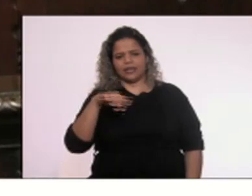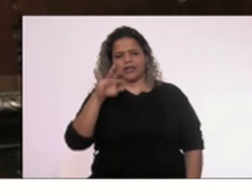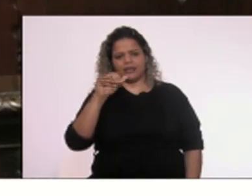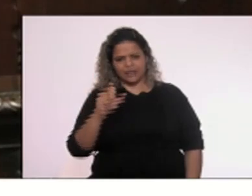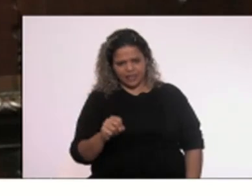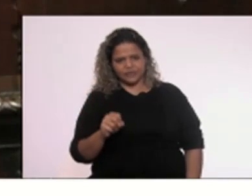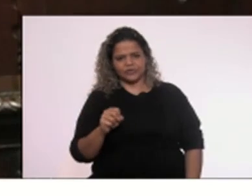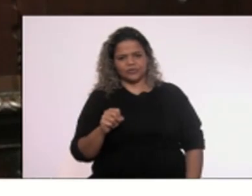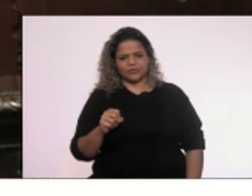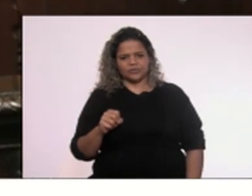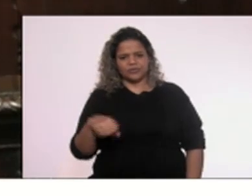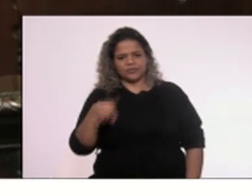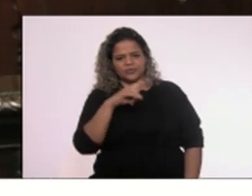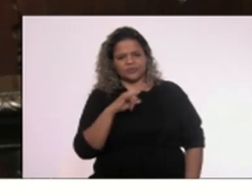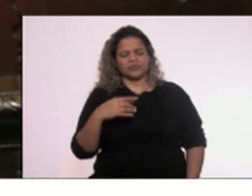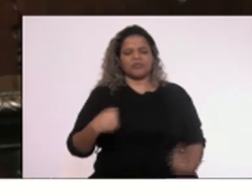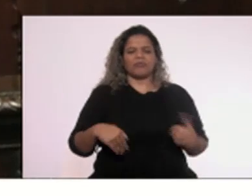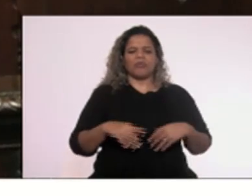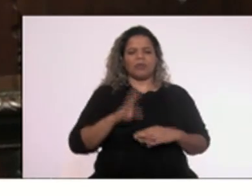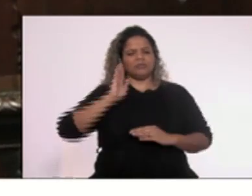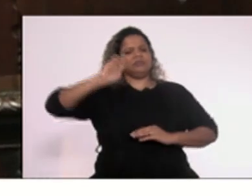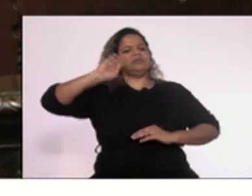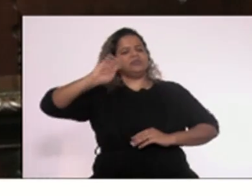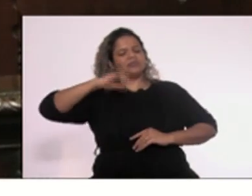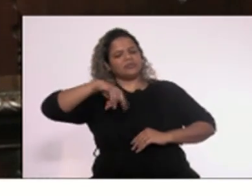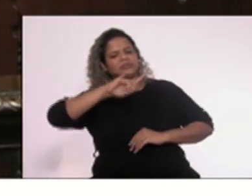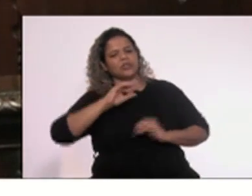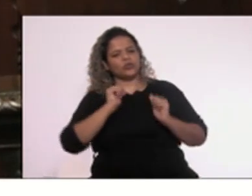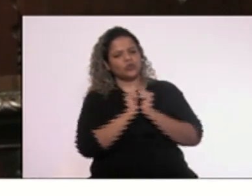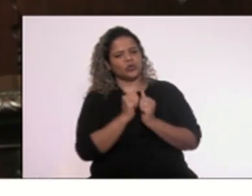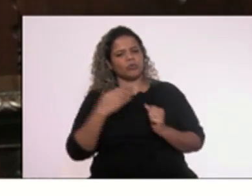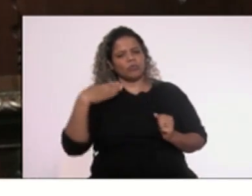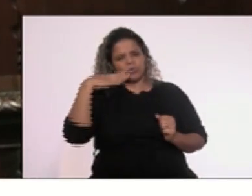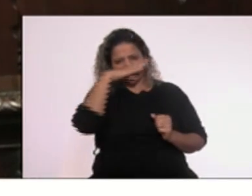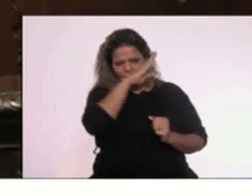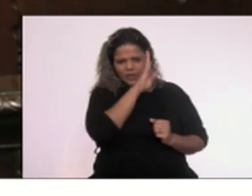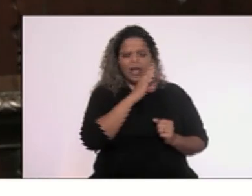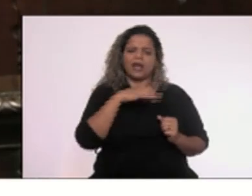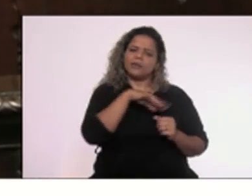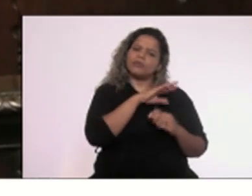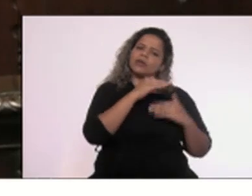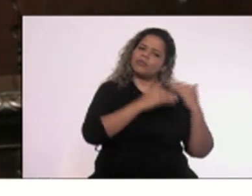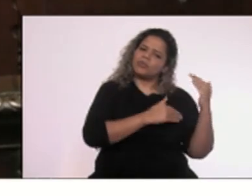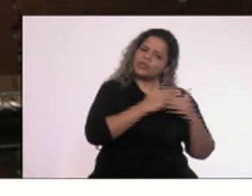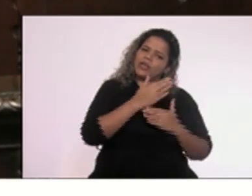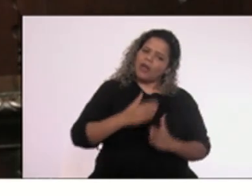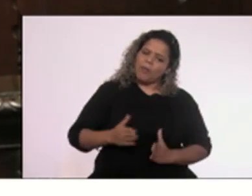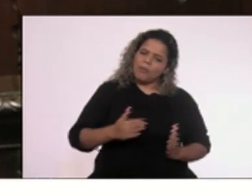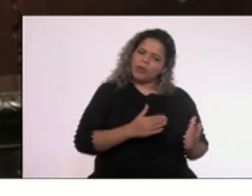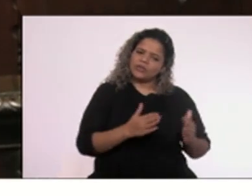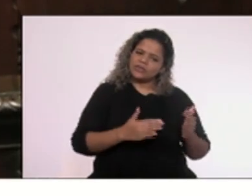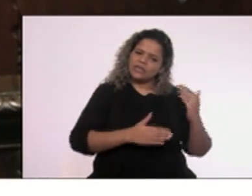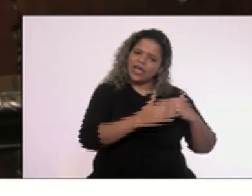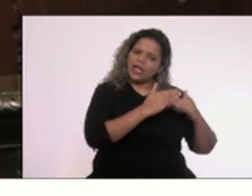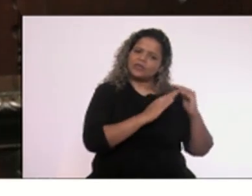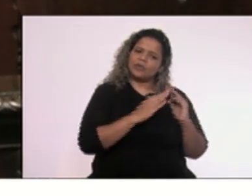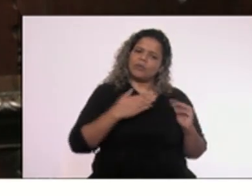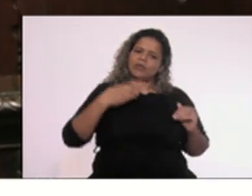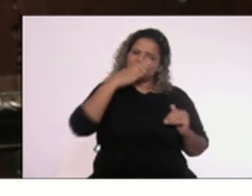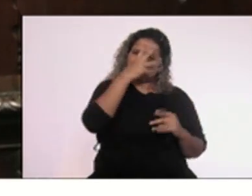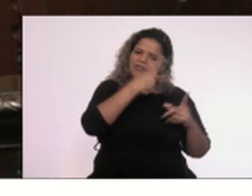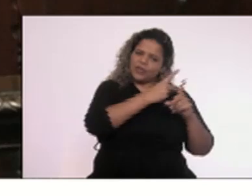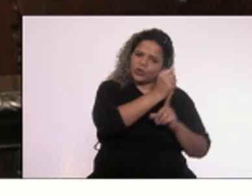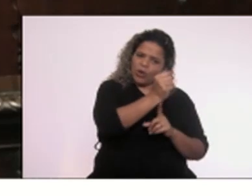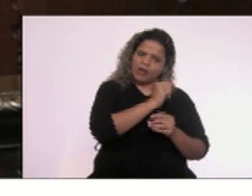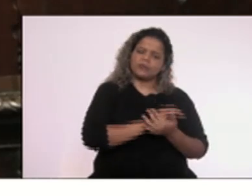nosso capitão presidente da República, Jair Messias Bolsonaro, que foi emblemático no todo o processo que levou ao presidente da República a